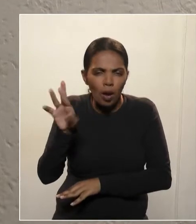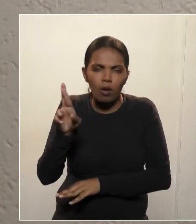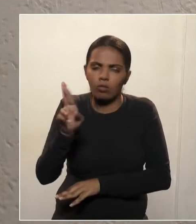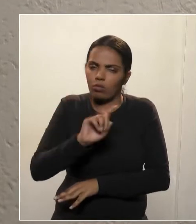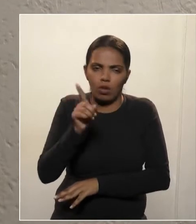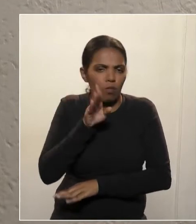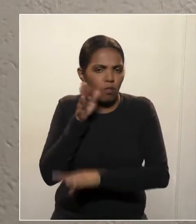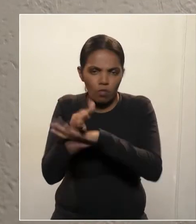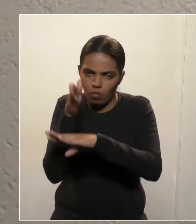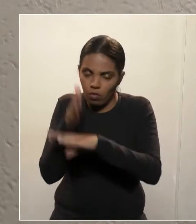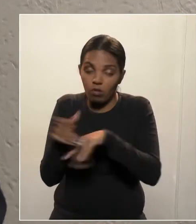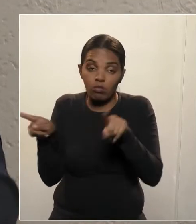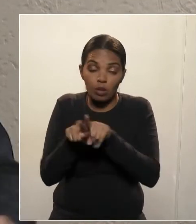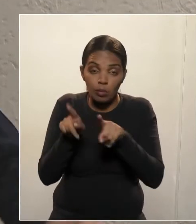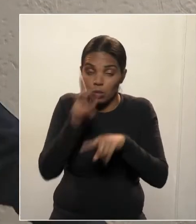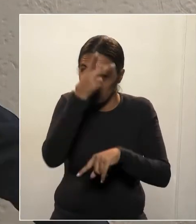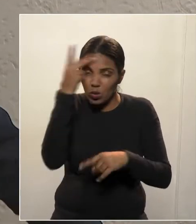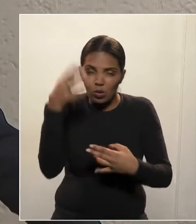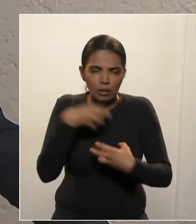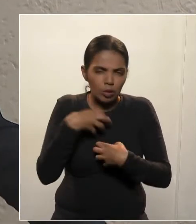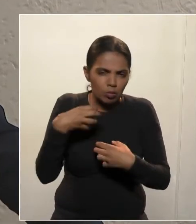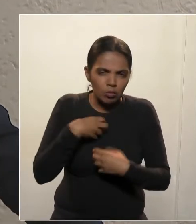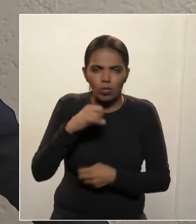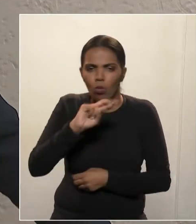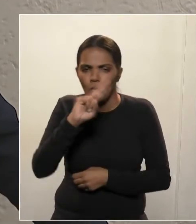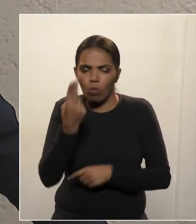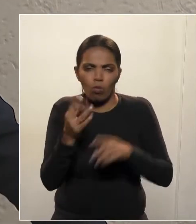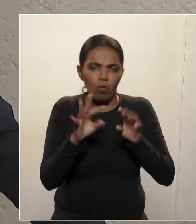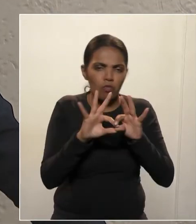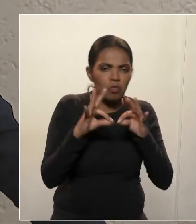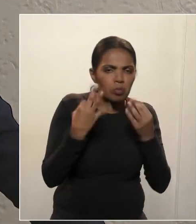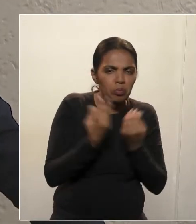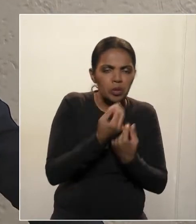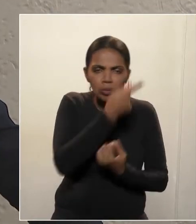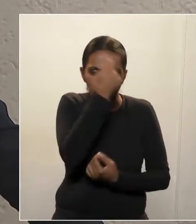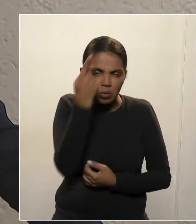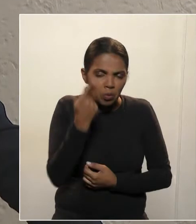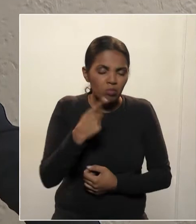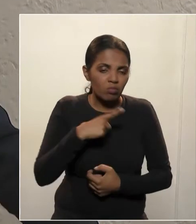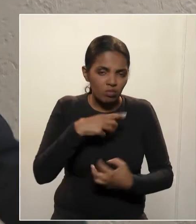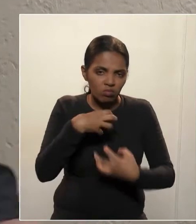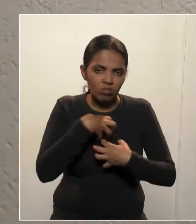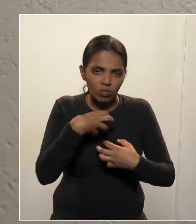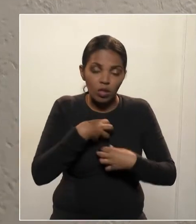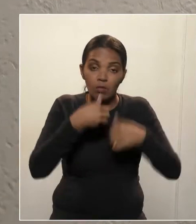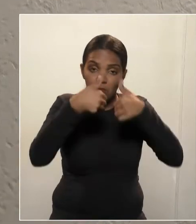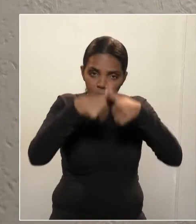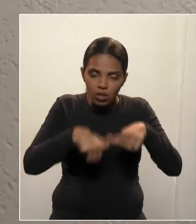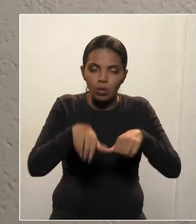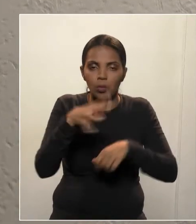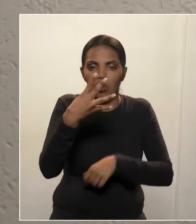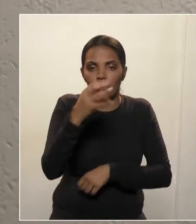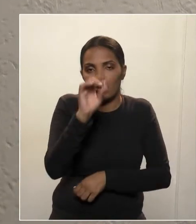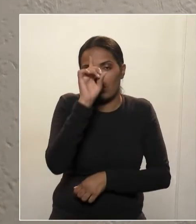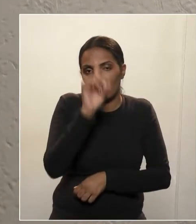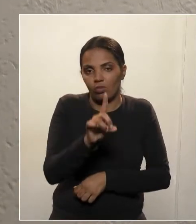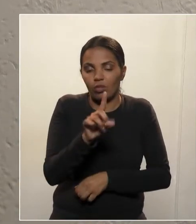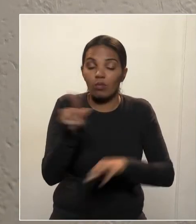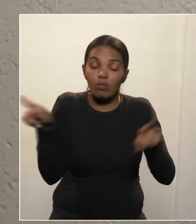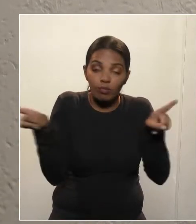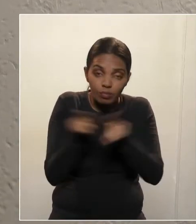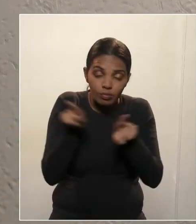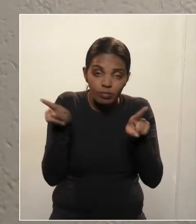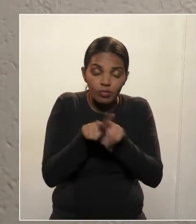orientado pessoas que apresentam sintomas ou que têm alguém na família com sintomas a manter quarentena de 40 dias, o que inclui